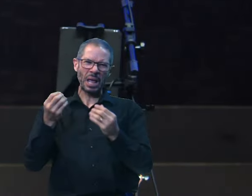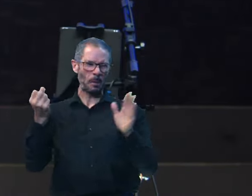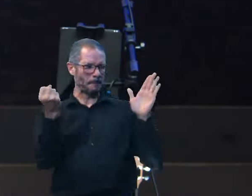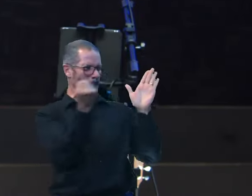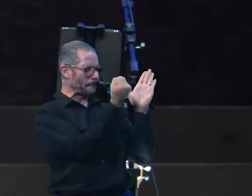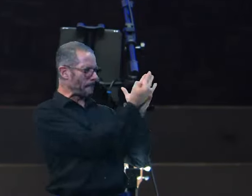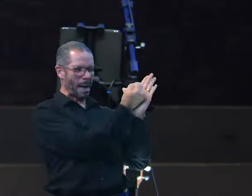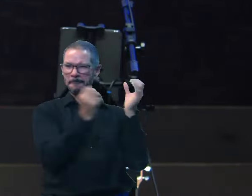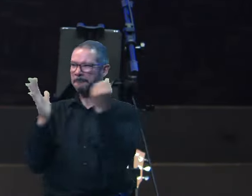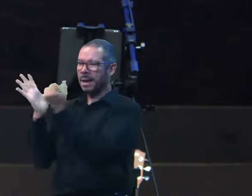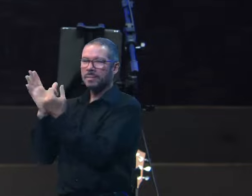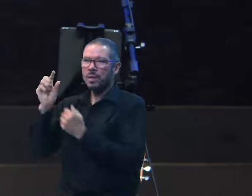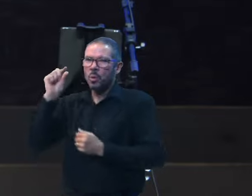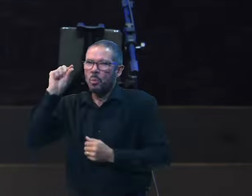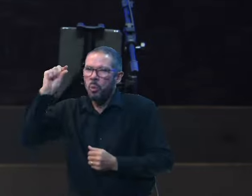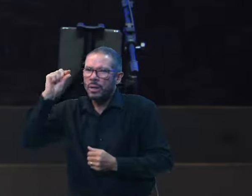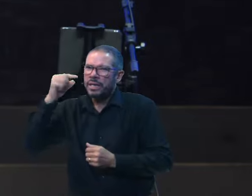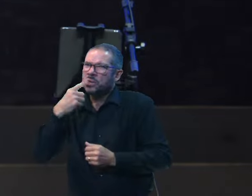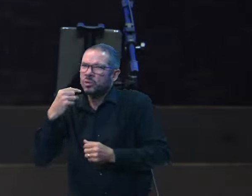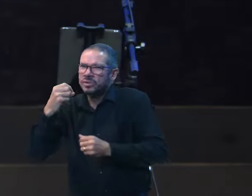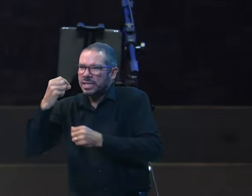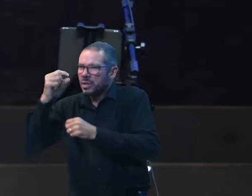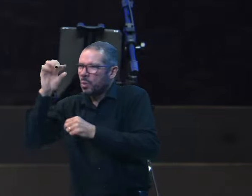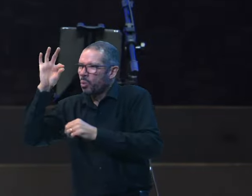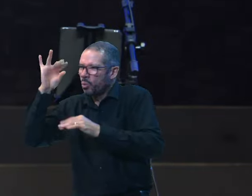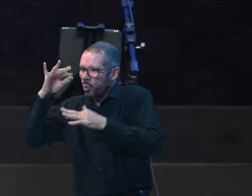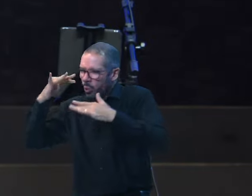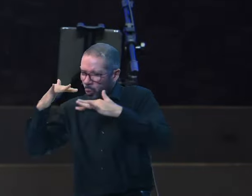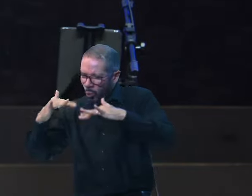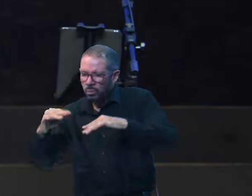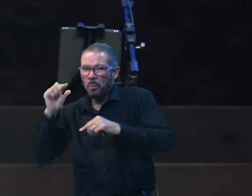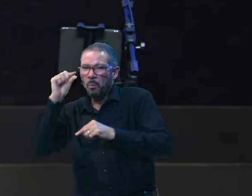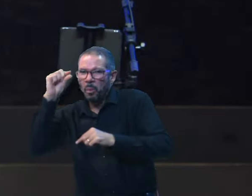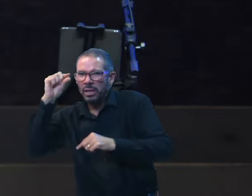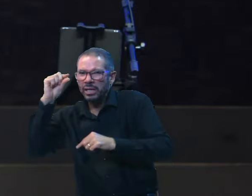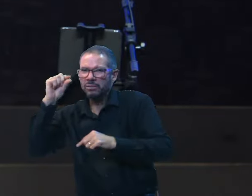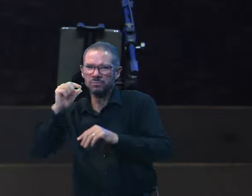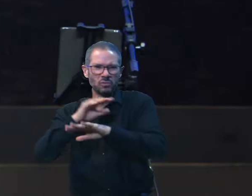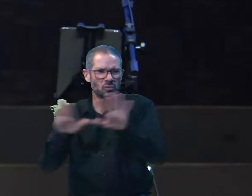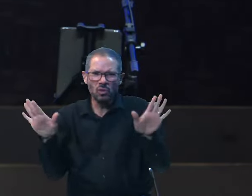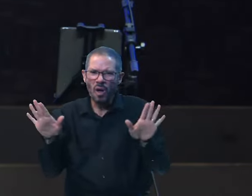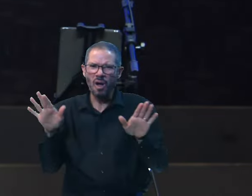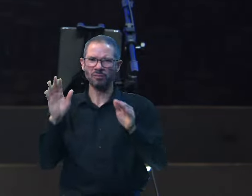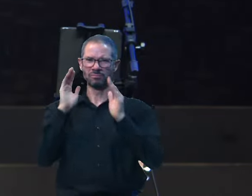Só um pouquinho do sangue dele escorridinho ali já pegava. Uma cutículazinha aqui.